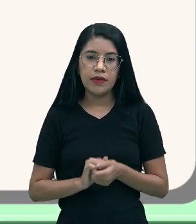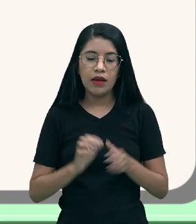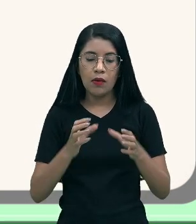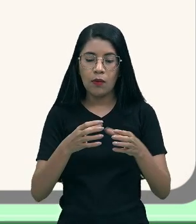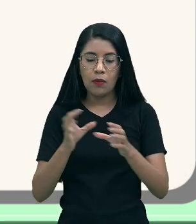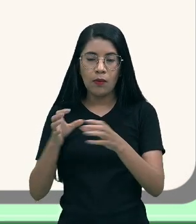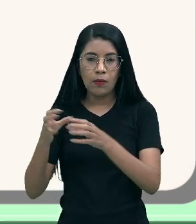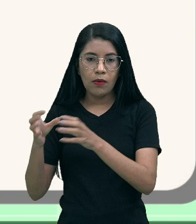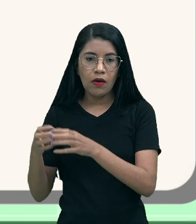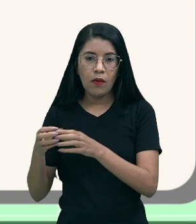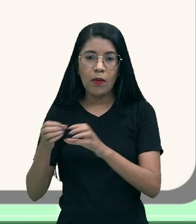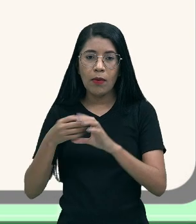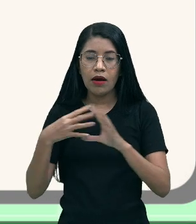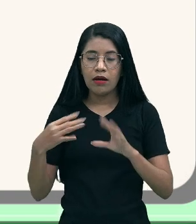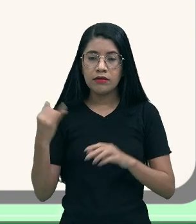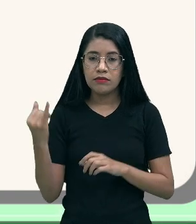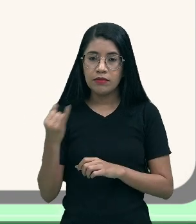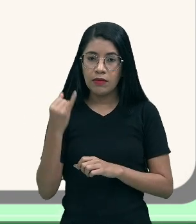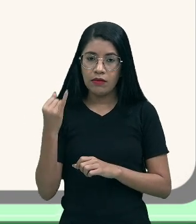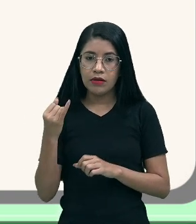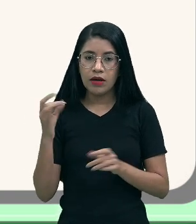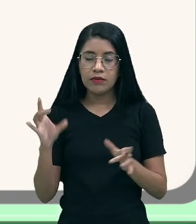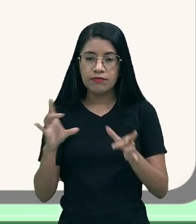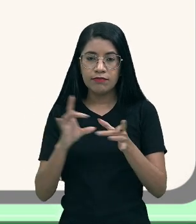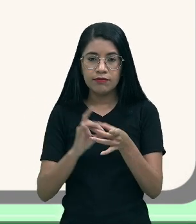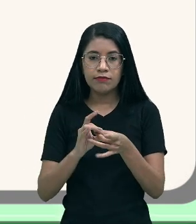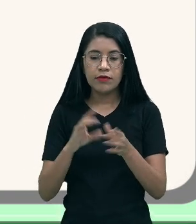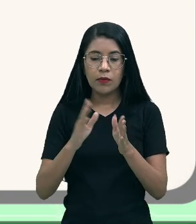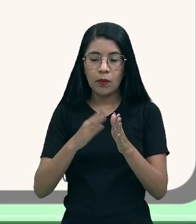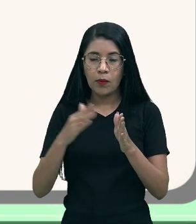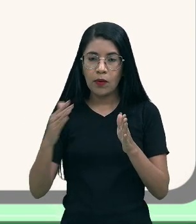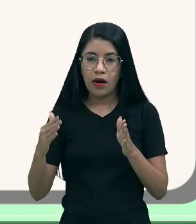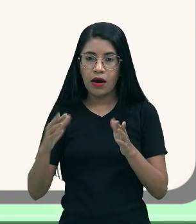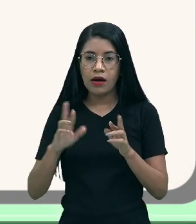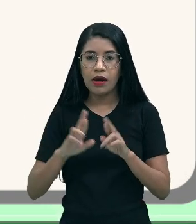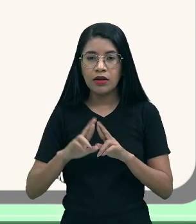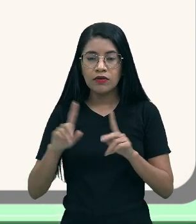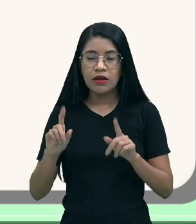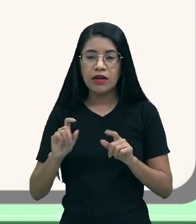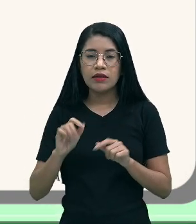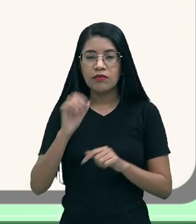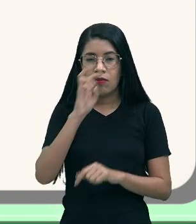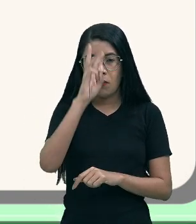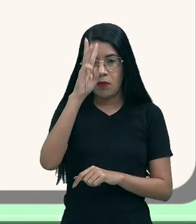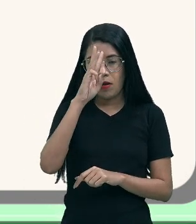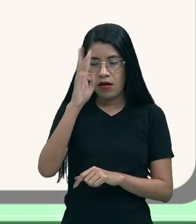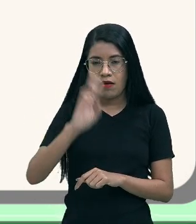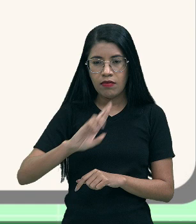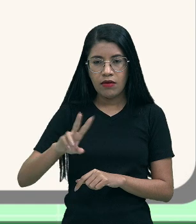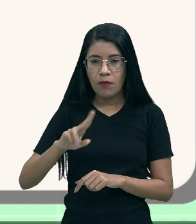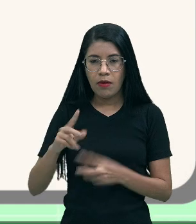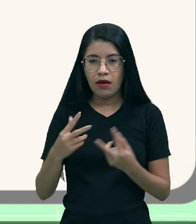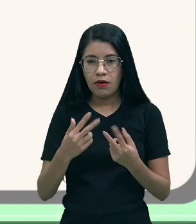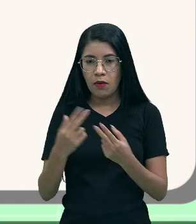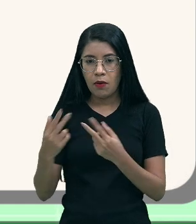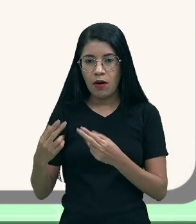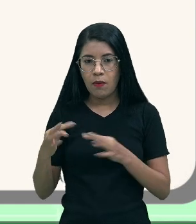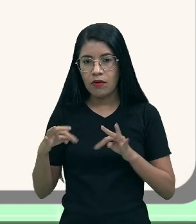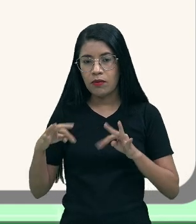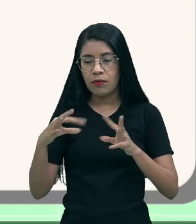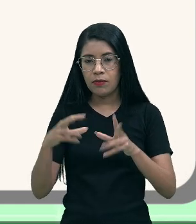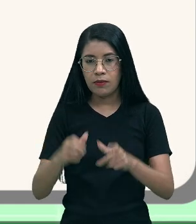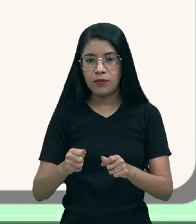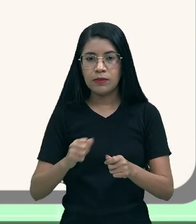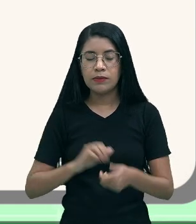uma característica muito importante da associação em série, que a diferença de potencial ela não vai ser a mesma para todos os resistores da